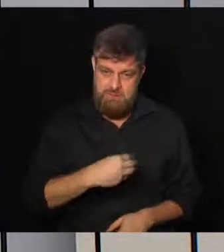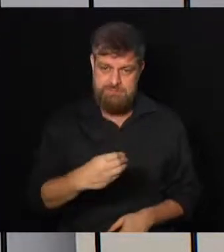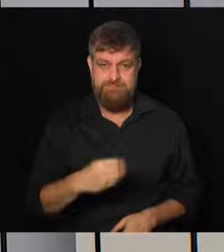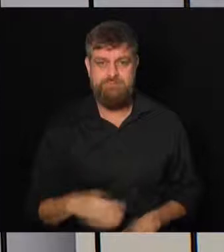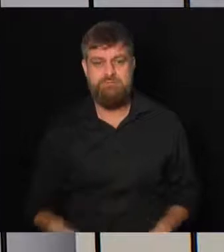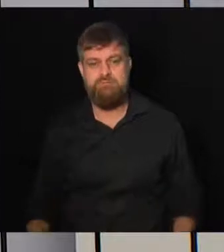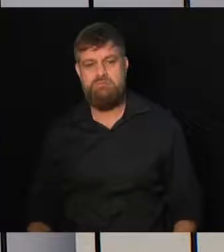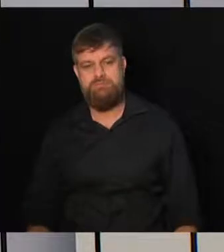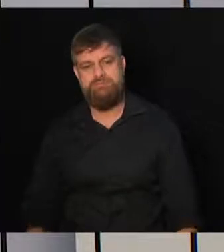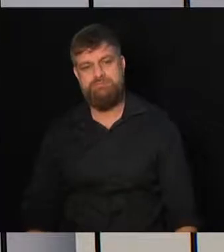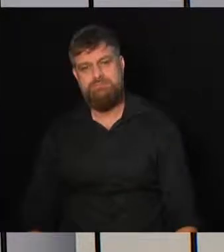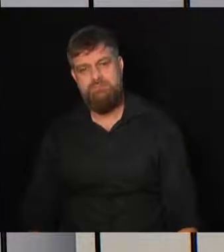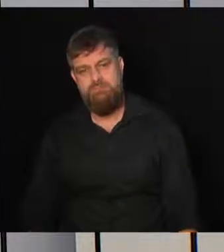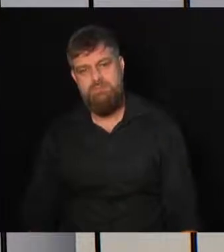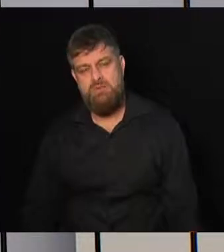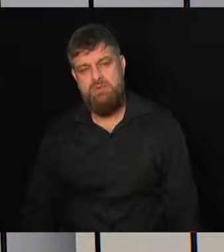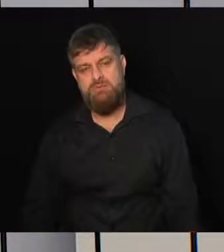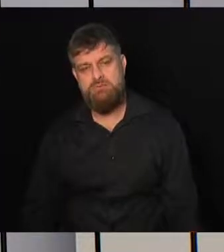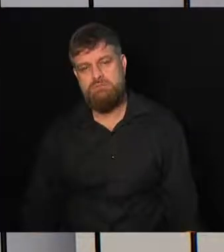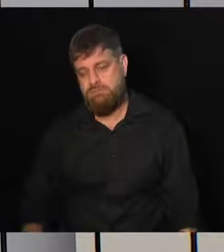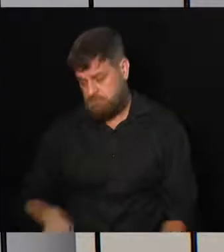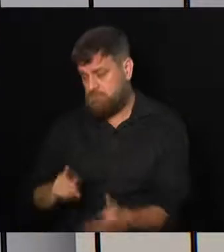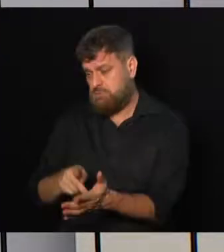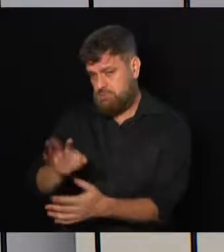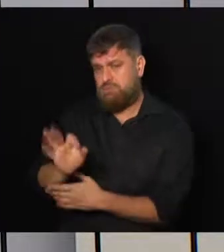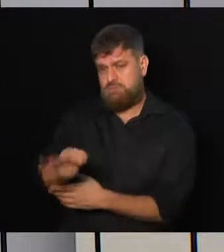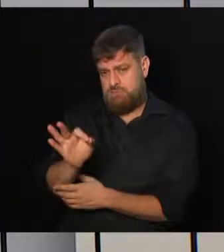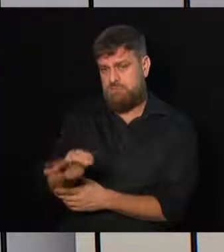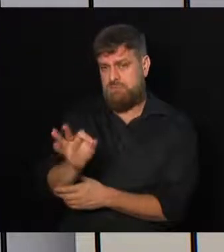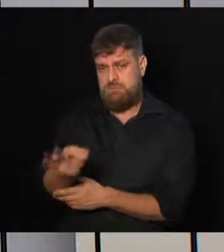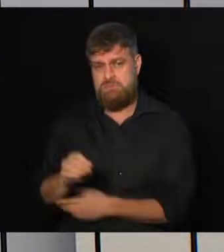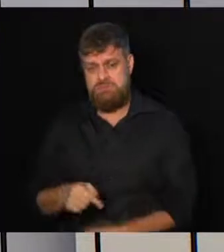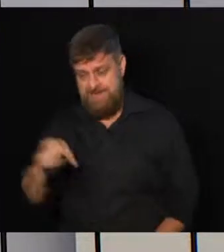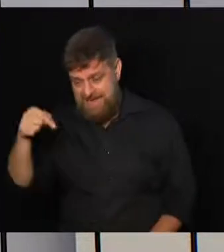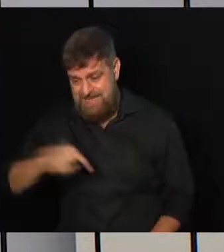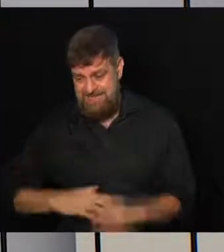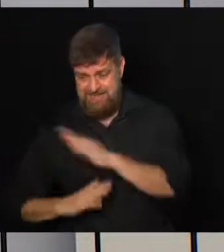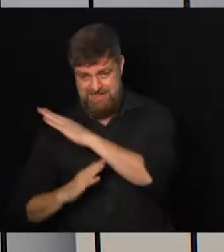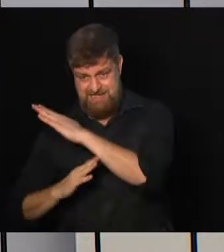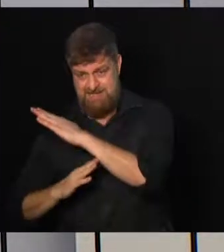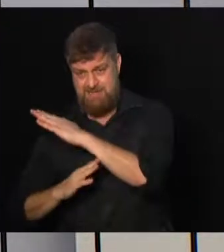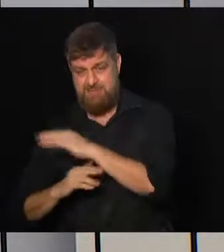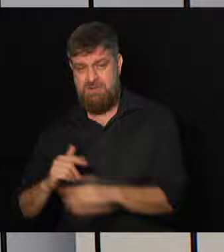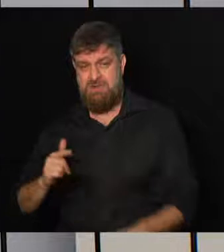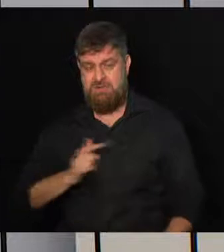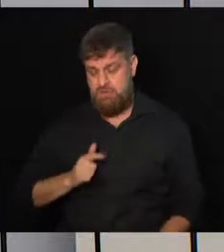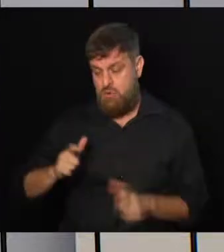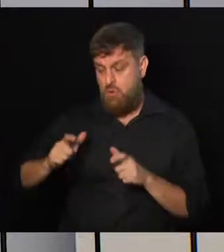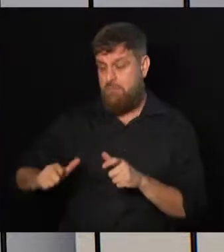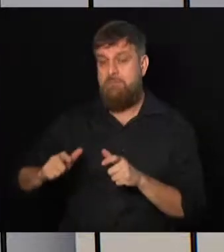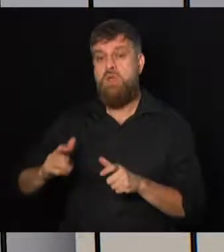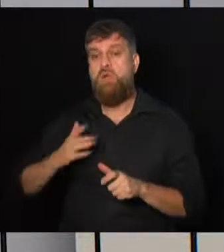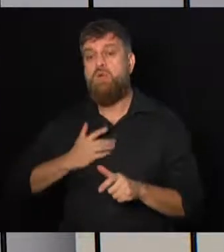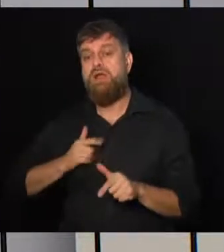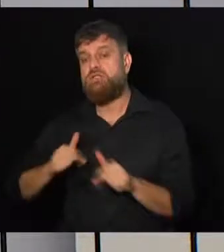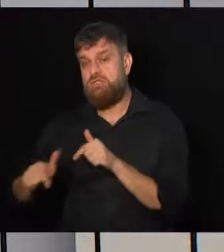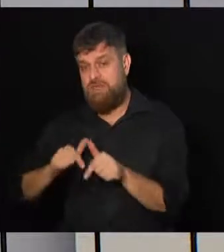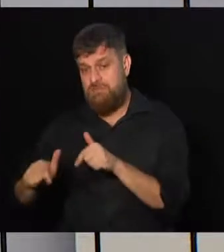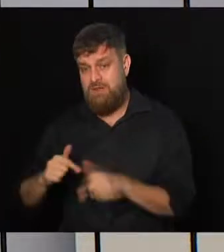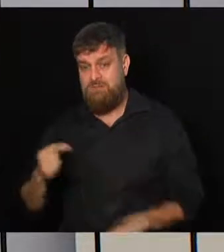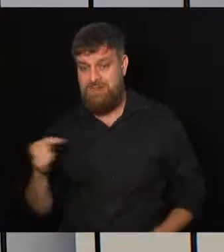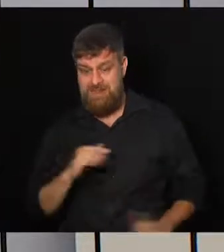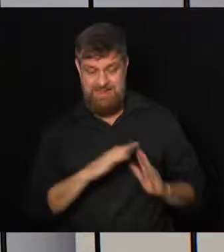muito grande. E, de fato, não somente aqui na Câmara Municipal, através do meu gabinete, mas também no meu